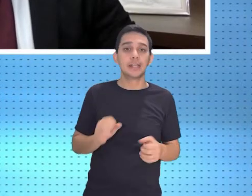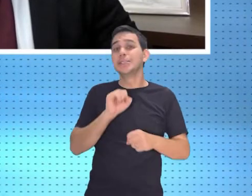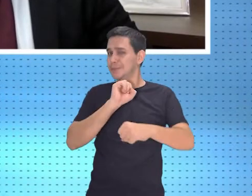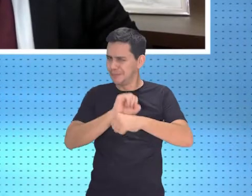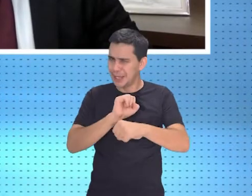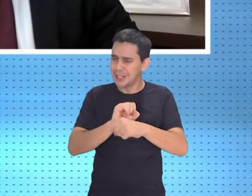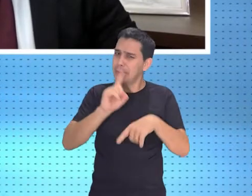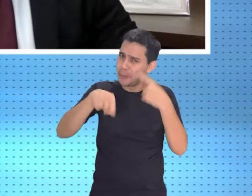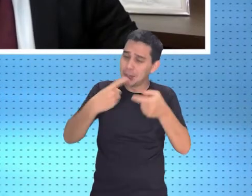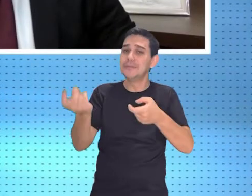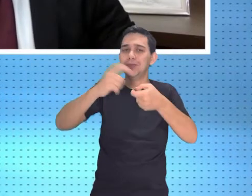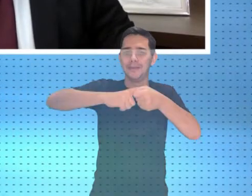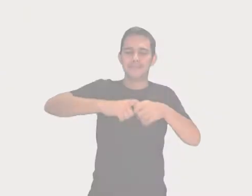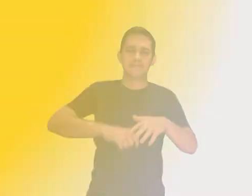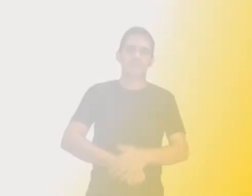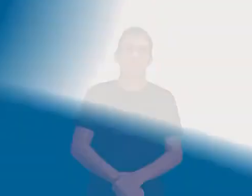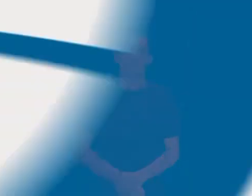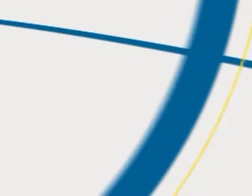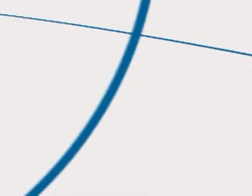saia daí, voltamos já.